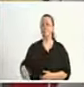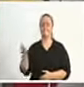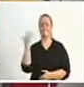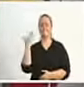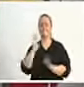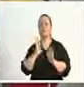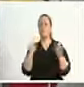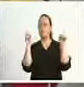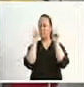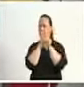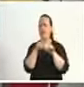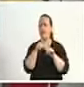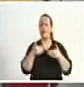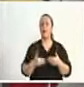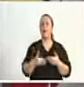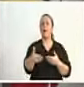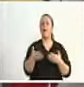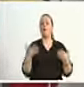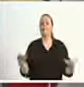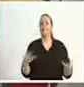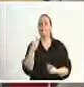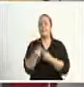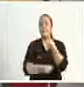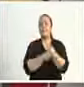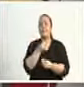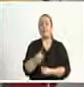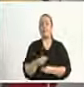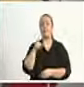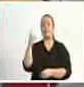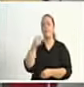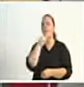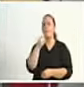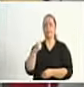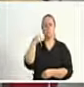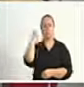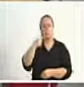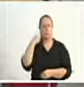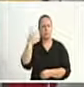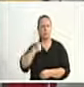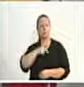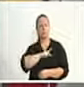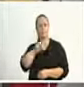nós não sabemos qual vai ser o rumo do mundo no próximo período com aquele maluco na presidência da